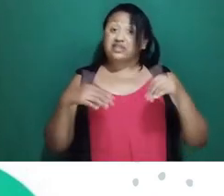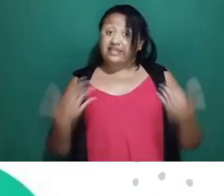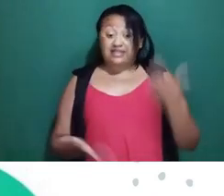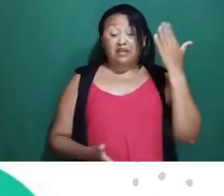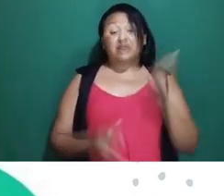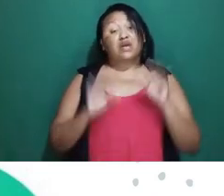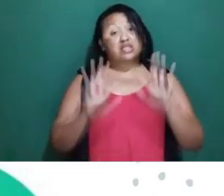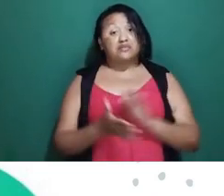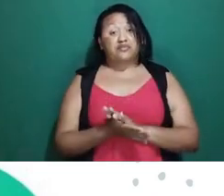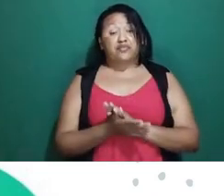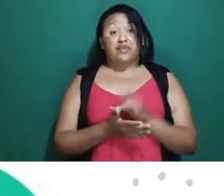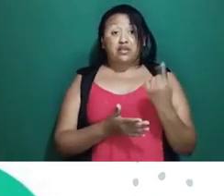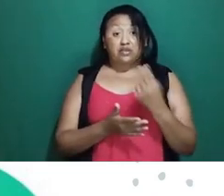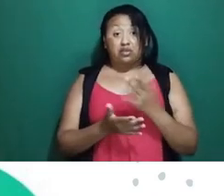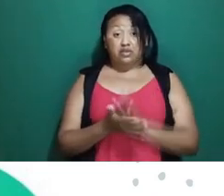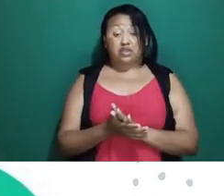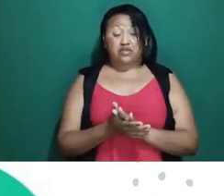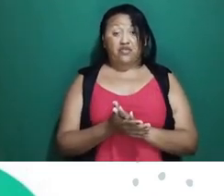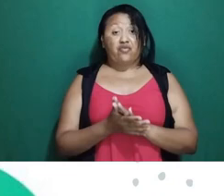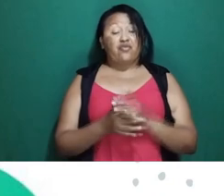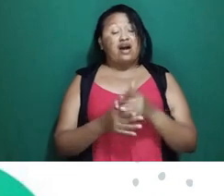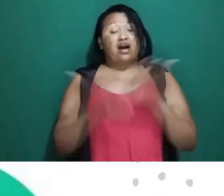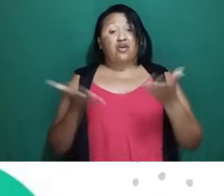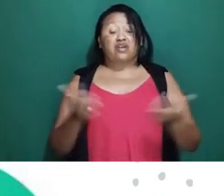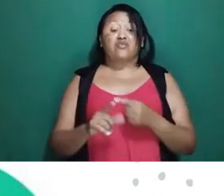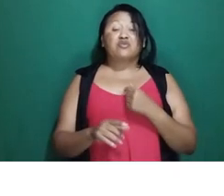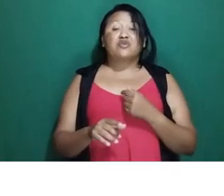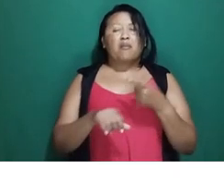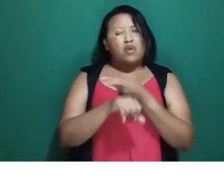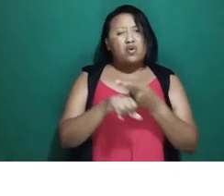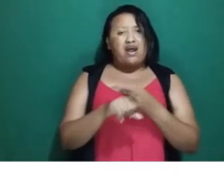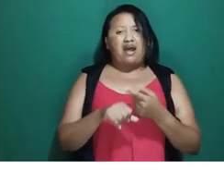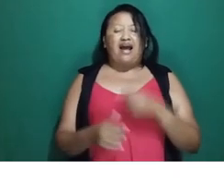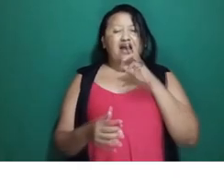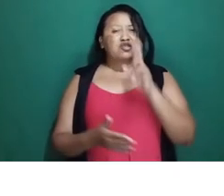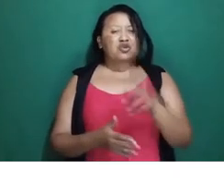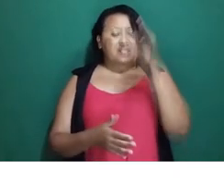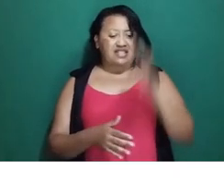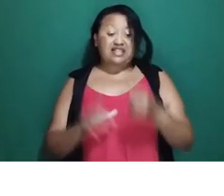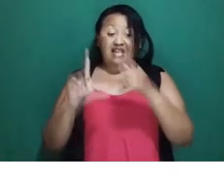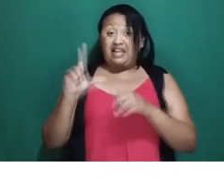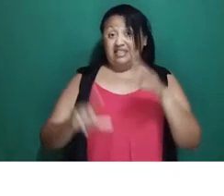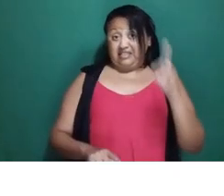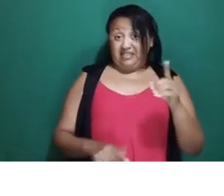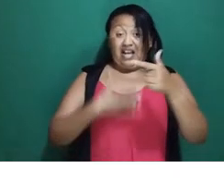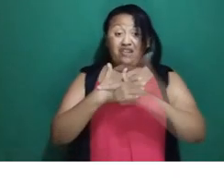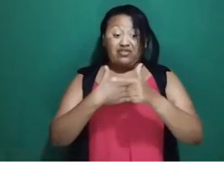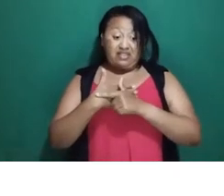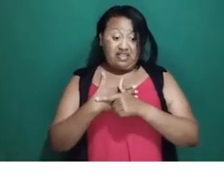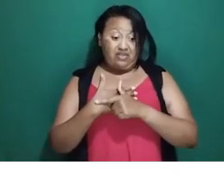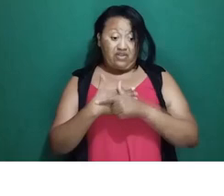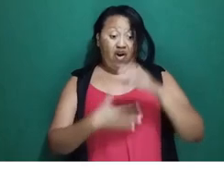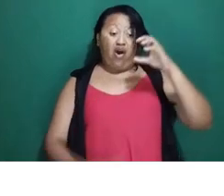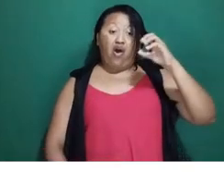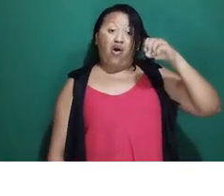sabendo disso a gente vai agora para alternativa correta que é a letra D né a função coletiva